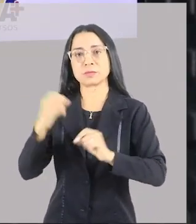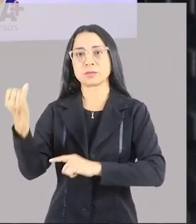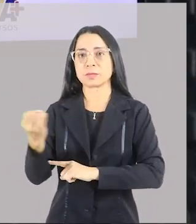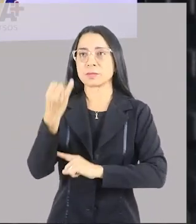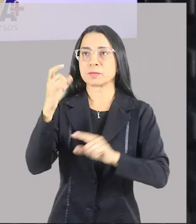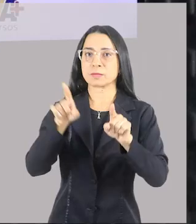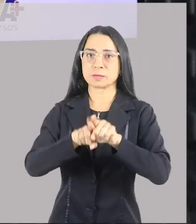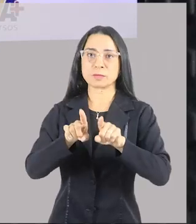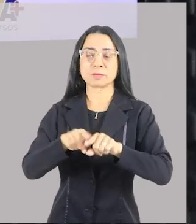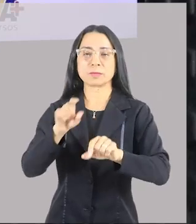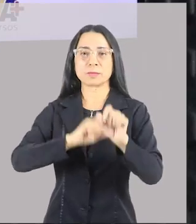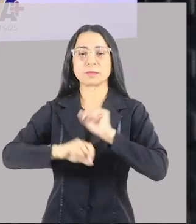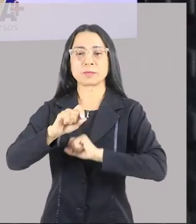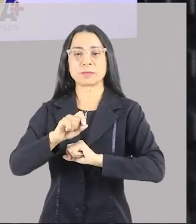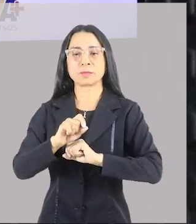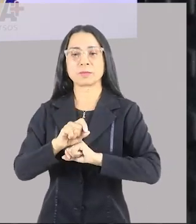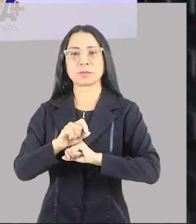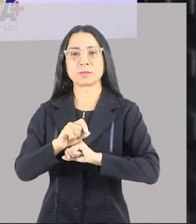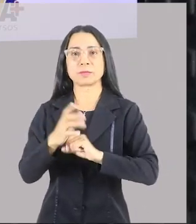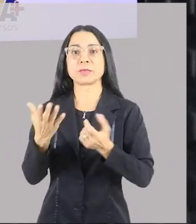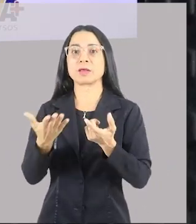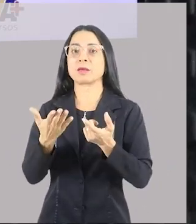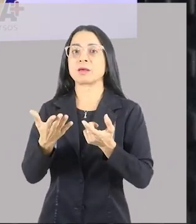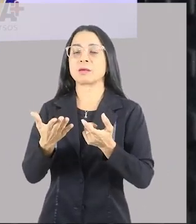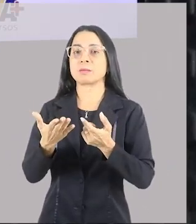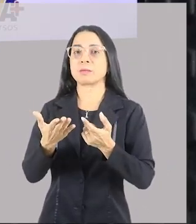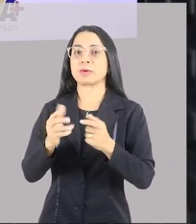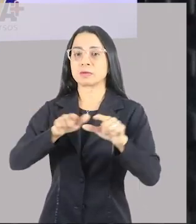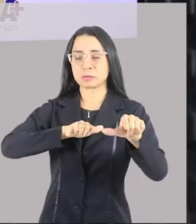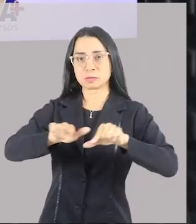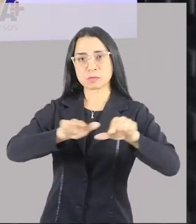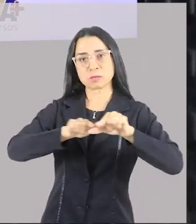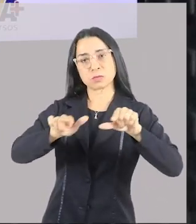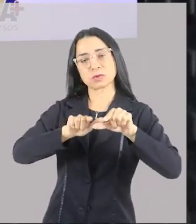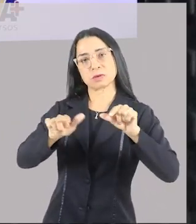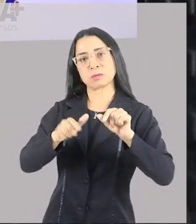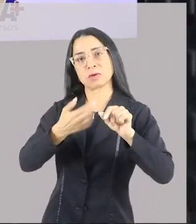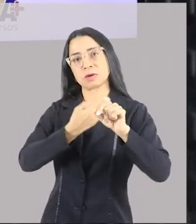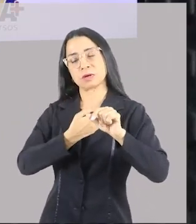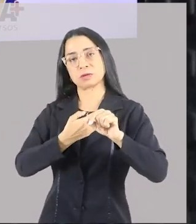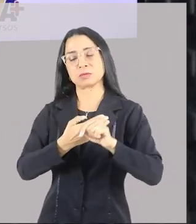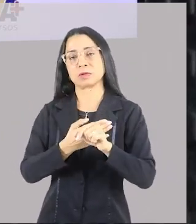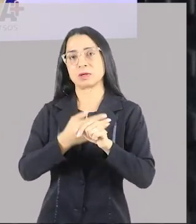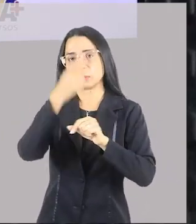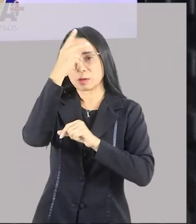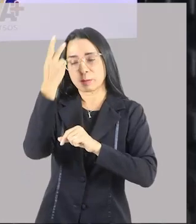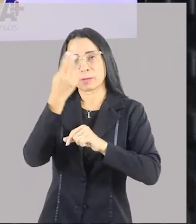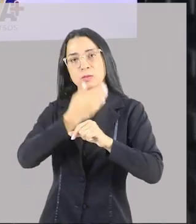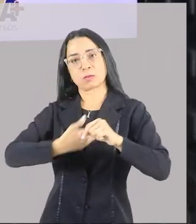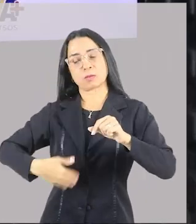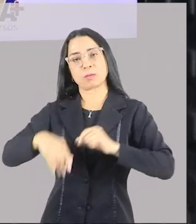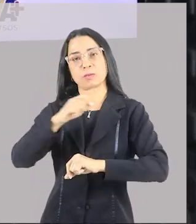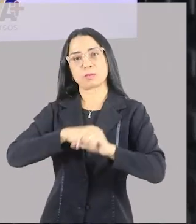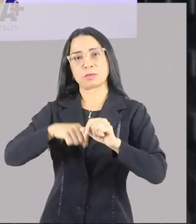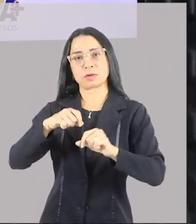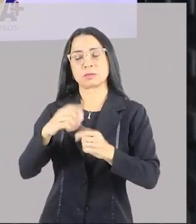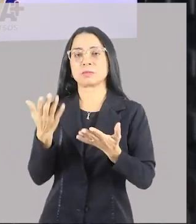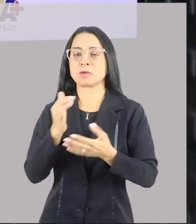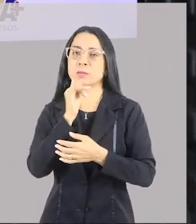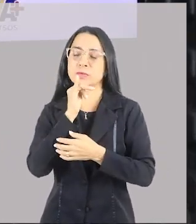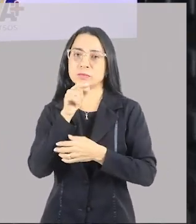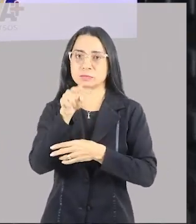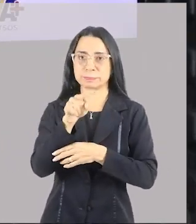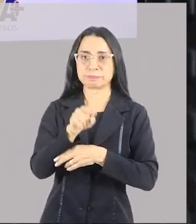sobretudo, para a atuação dos agentes públicos. Você, enquanto servidor, depois de nomeado, vai ter o tempo